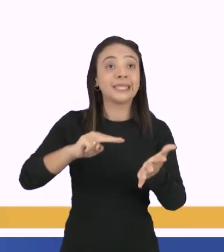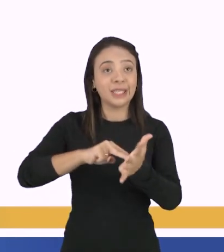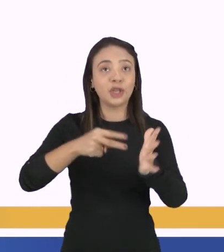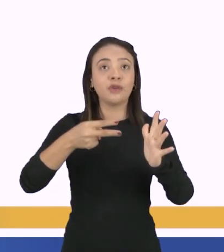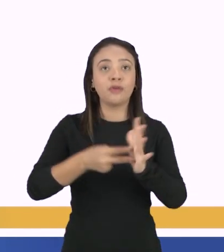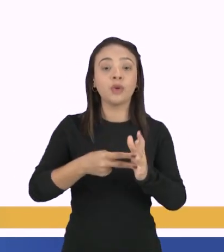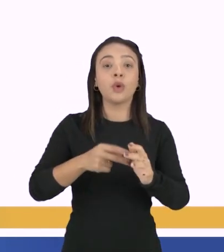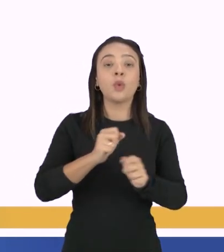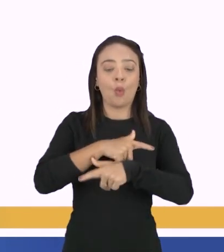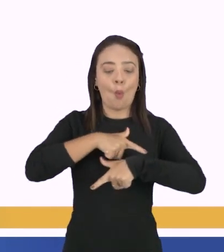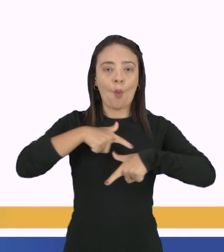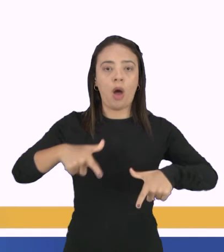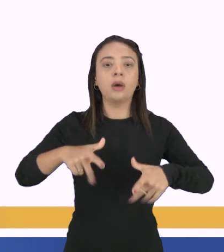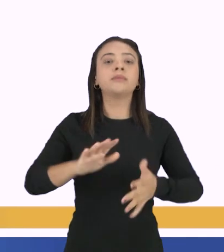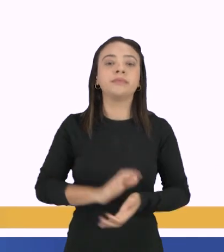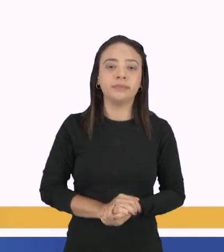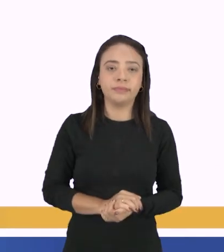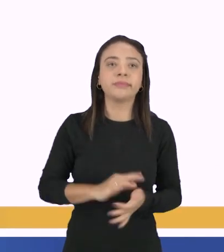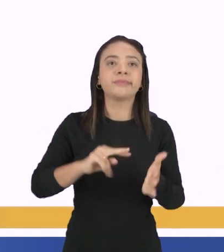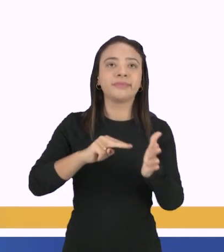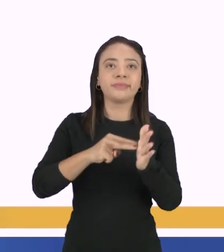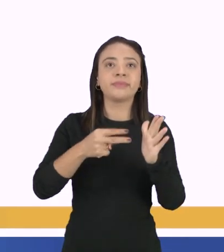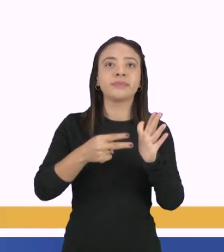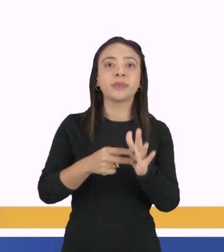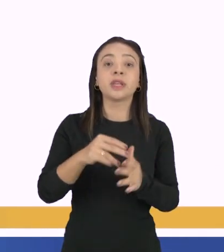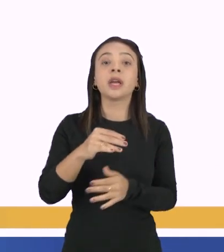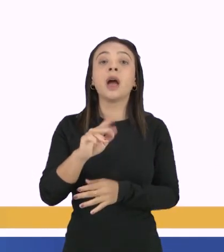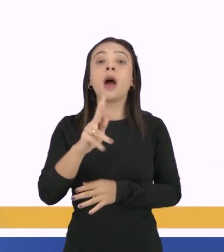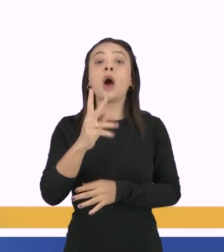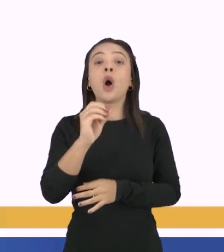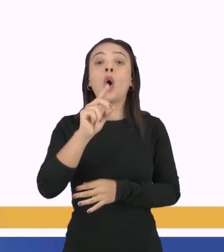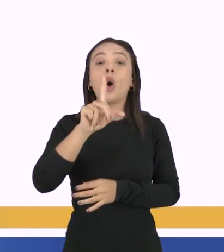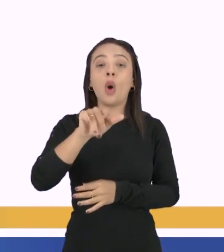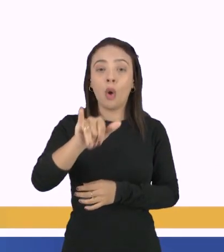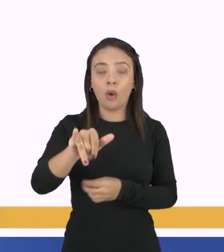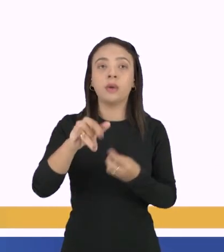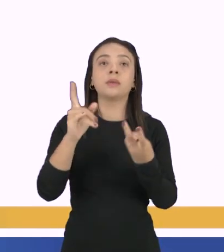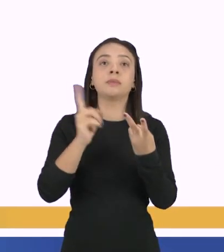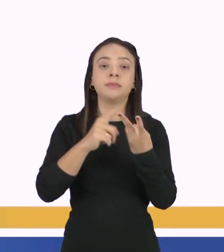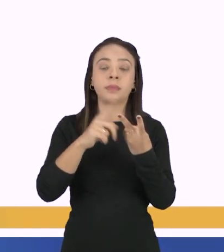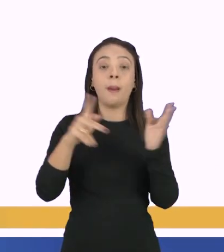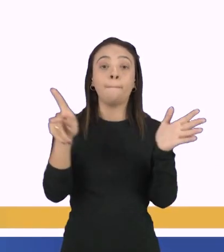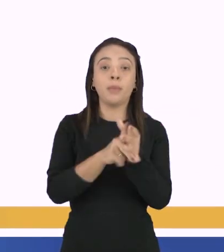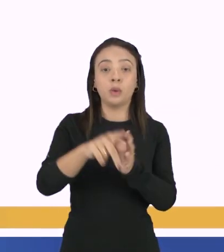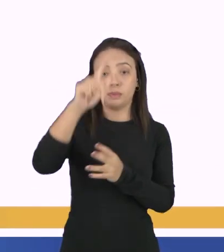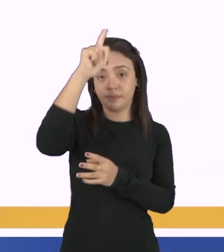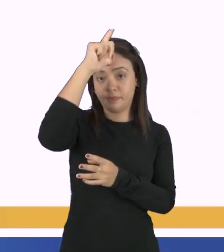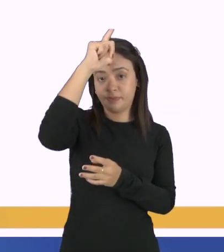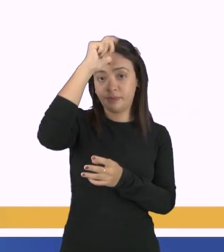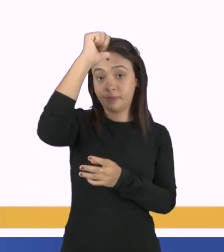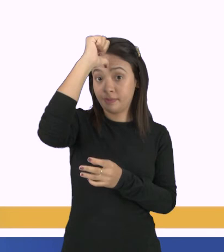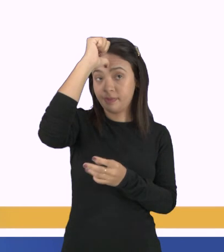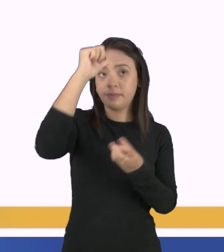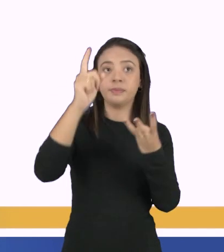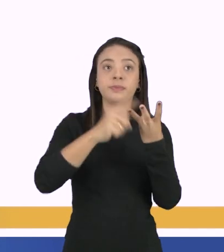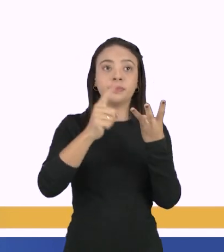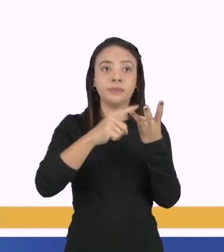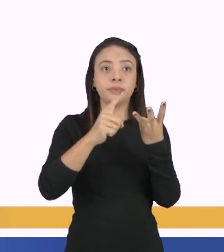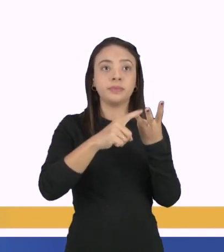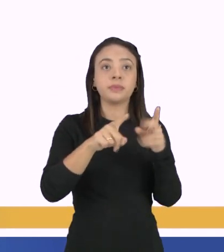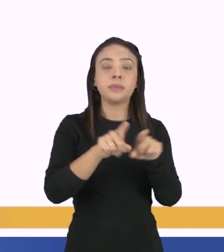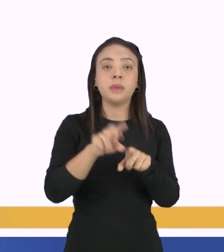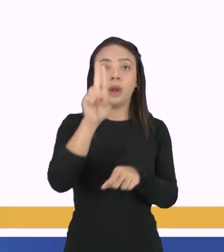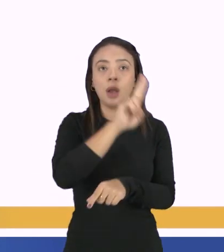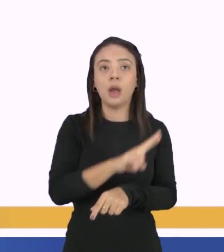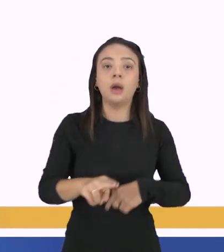lá a purificação, né? Isso aí se refere ao Holi, aquela festa das cores típica da Índia. E por último, são usados um